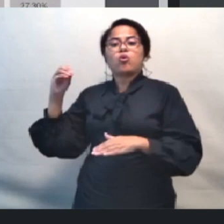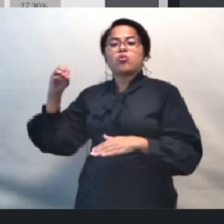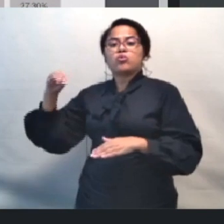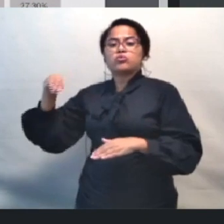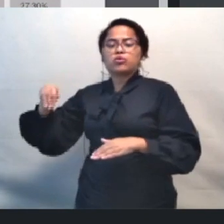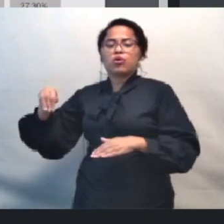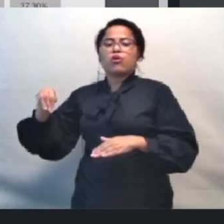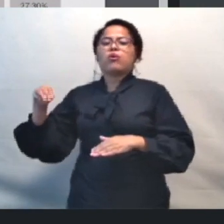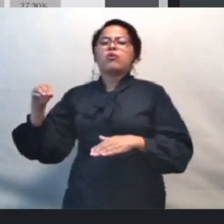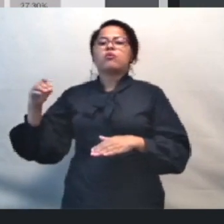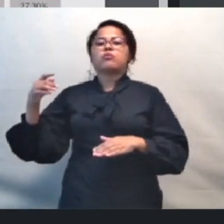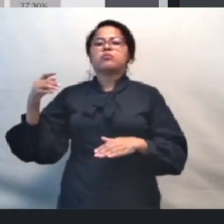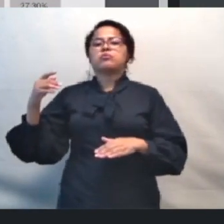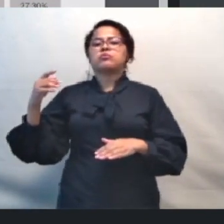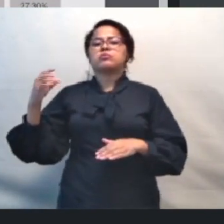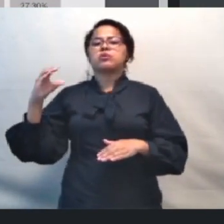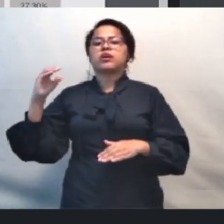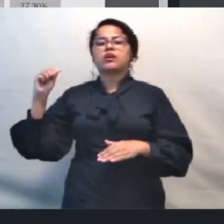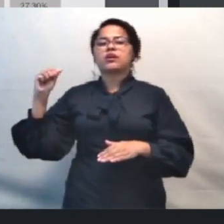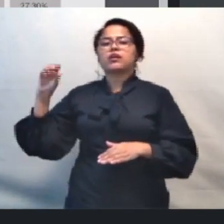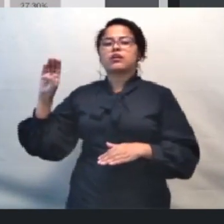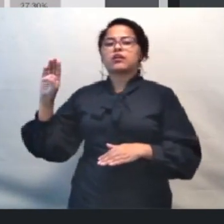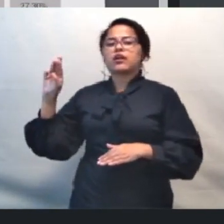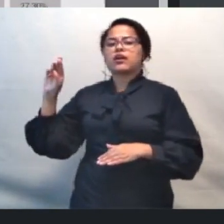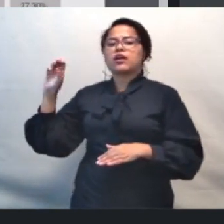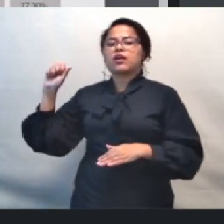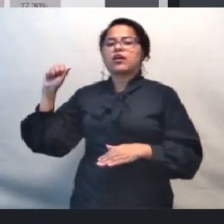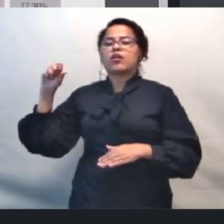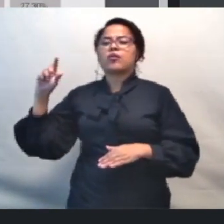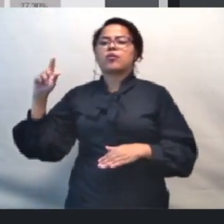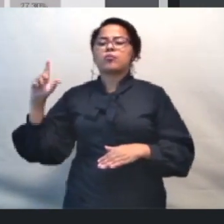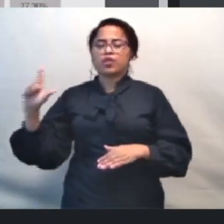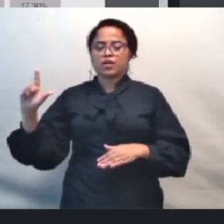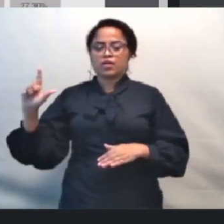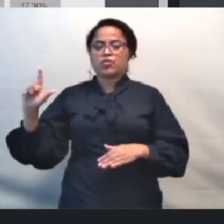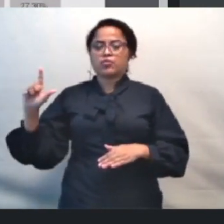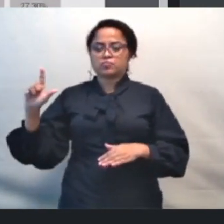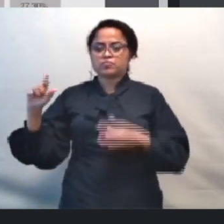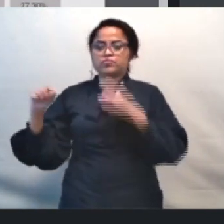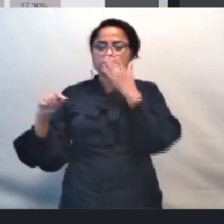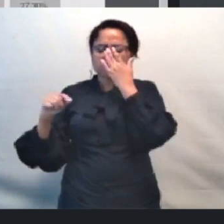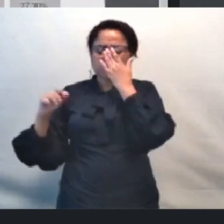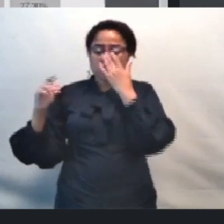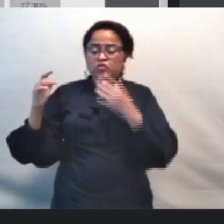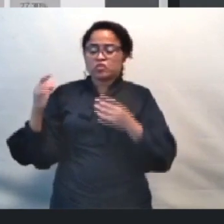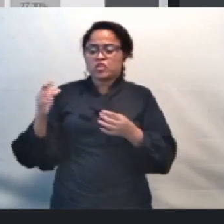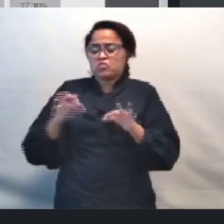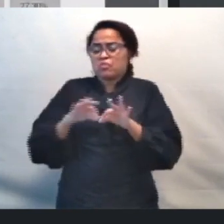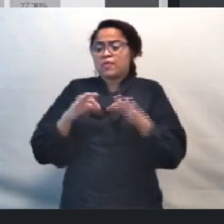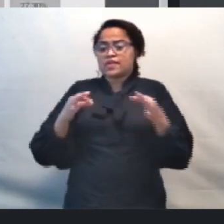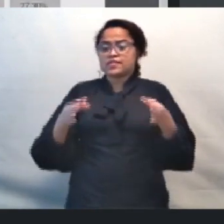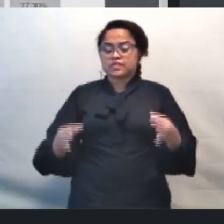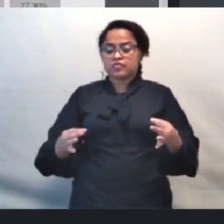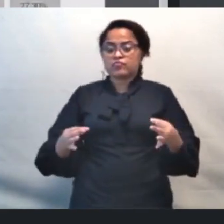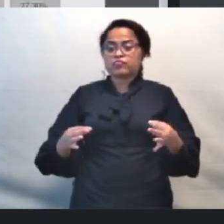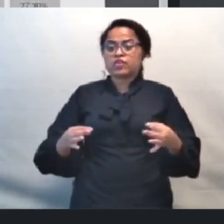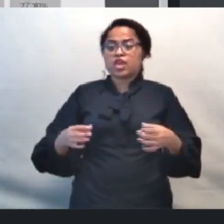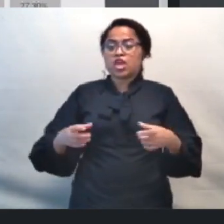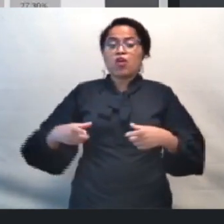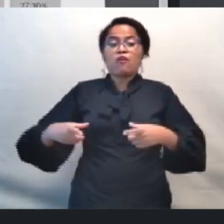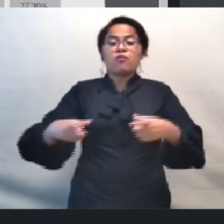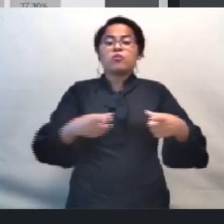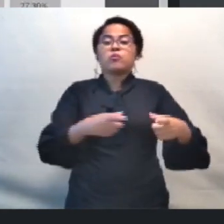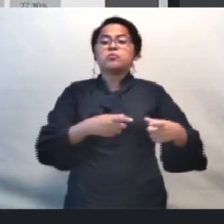cidade, transformar essa atividade que nós estamos tendo aqui numa atividade mais simples, e criamos um espaço cultural aqui na Câmara